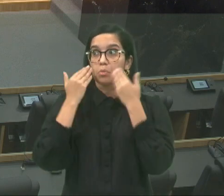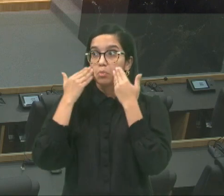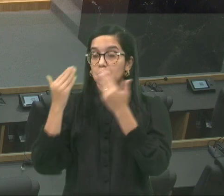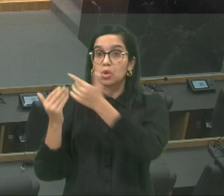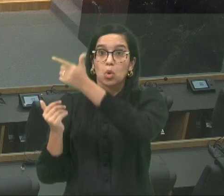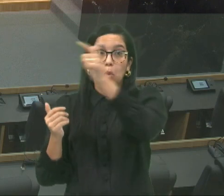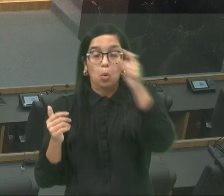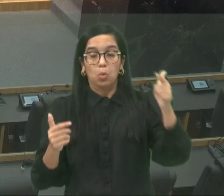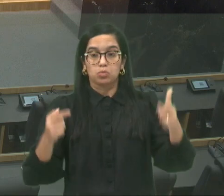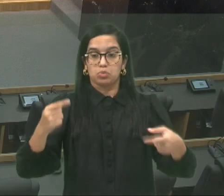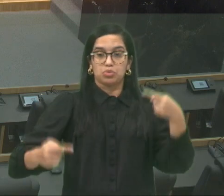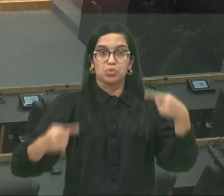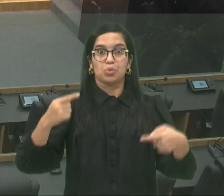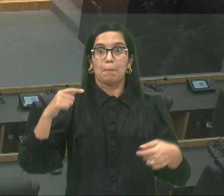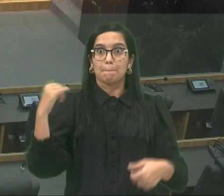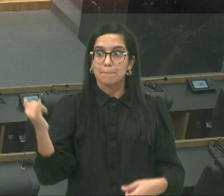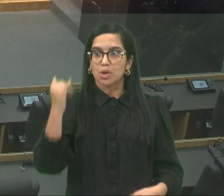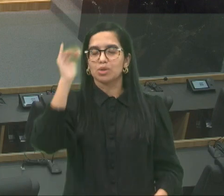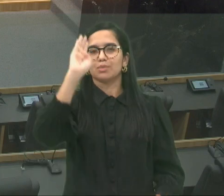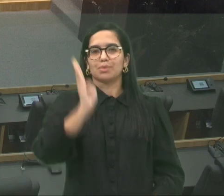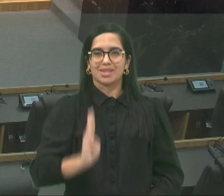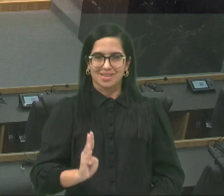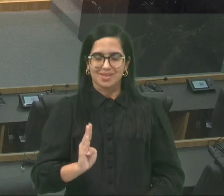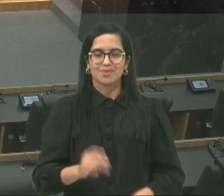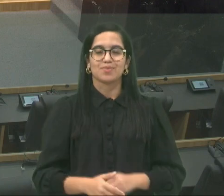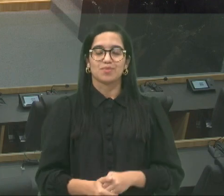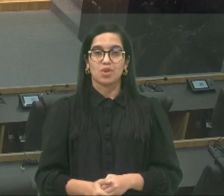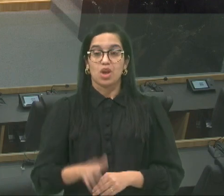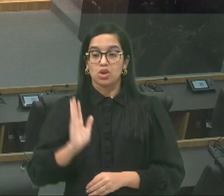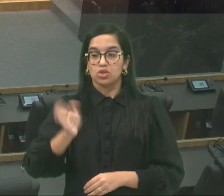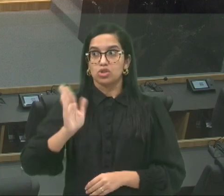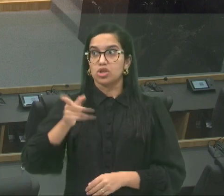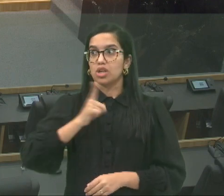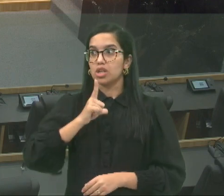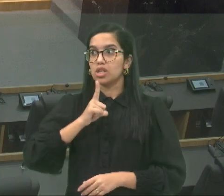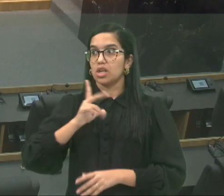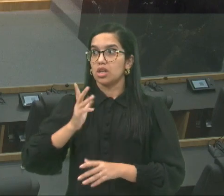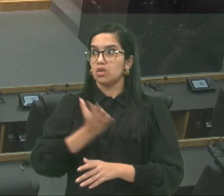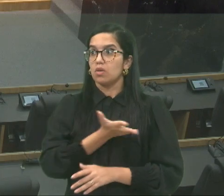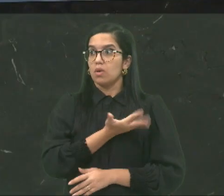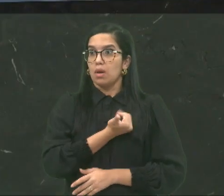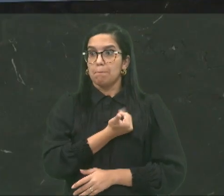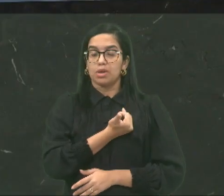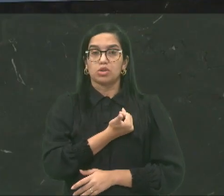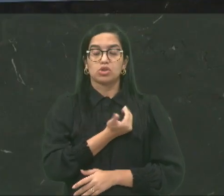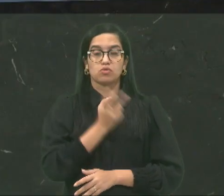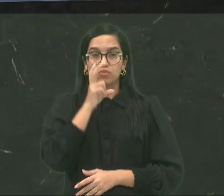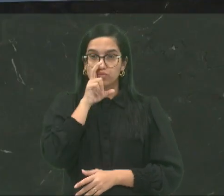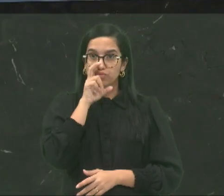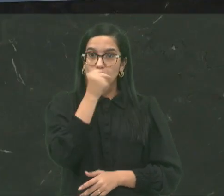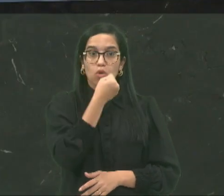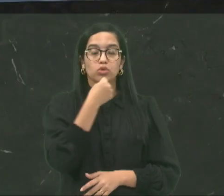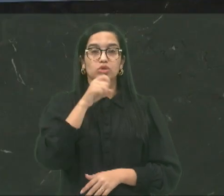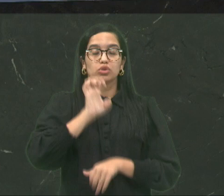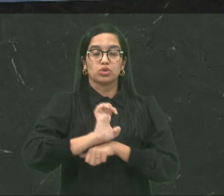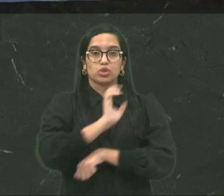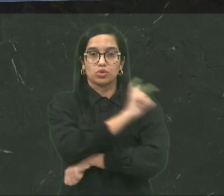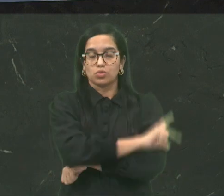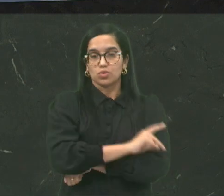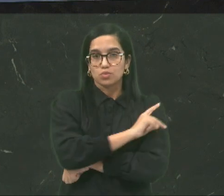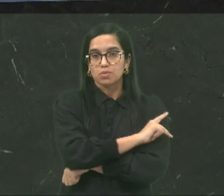competições nacionais. Motivado por uma paixão genuína pelo Piauí e